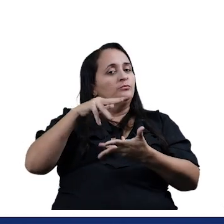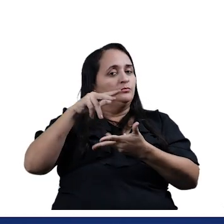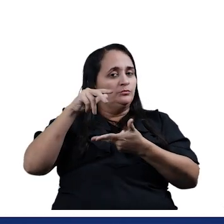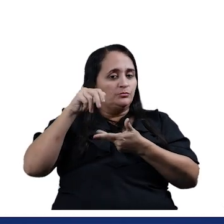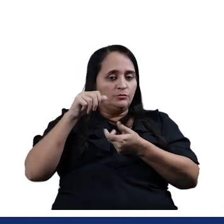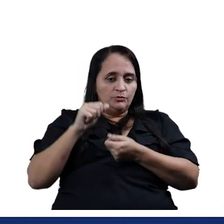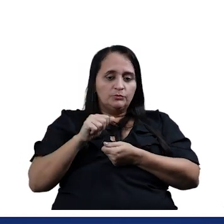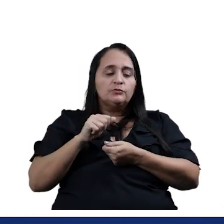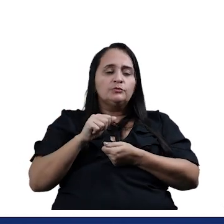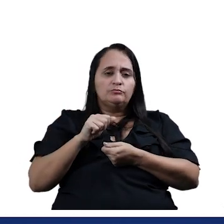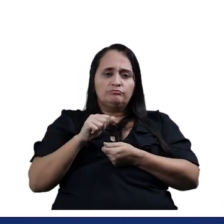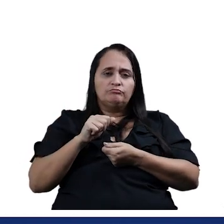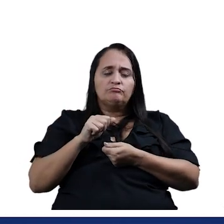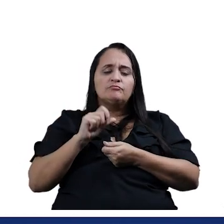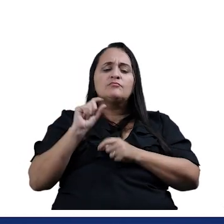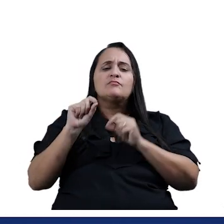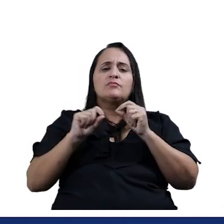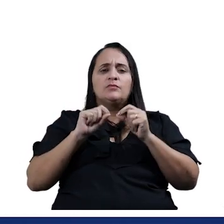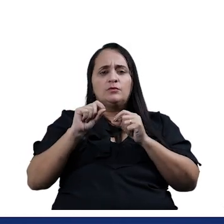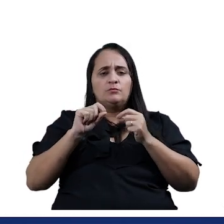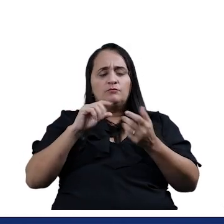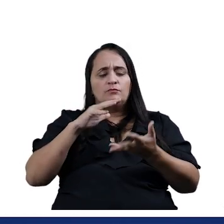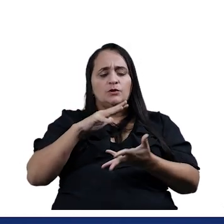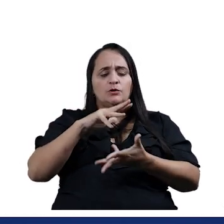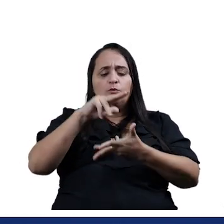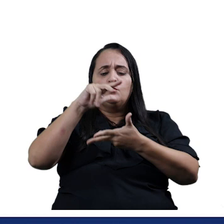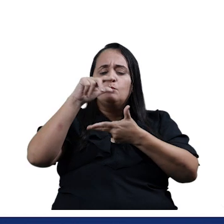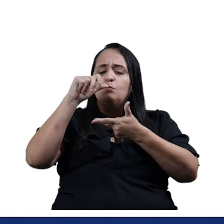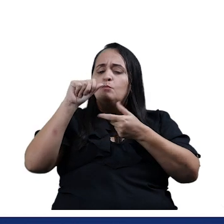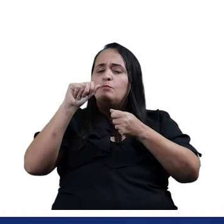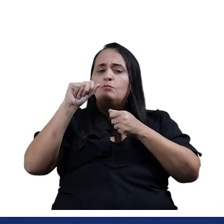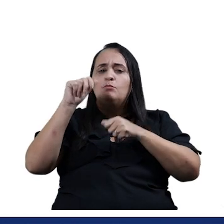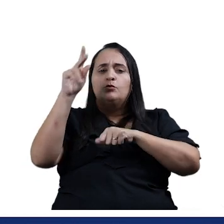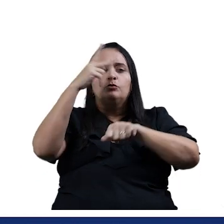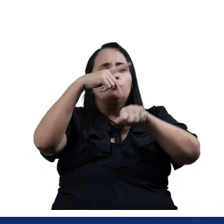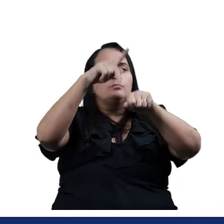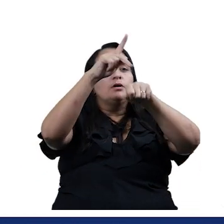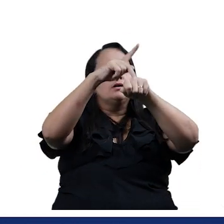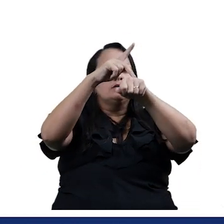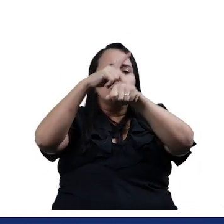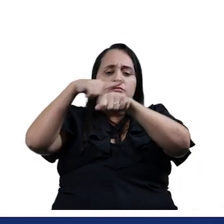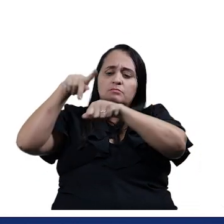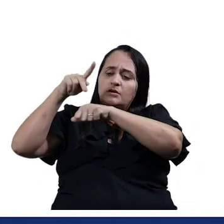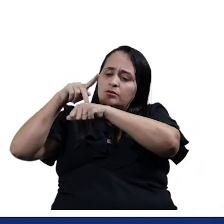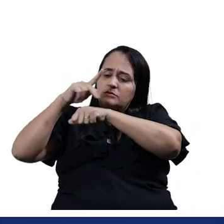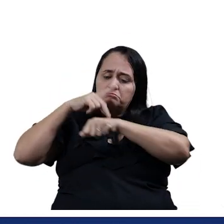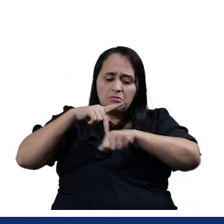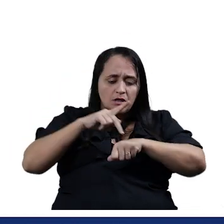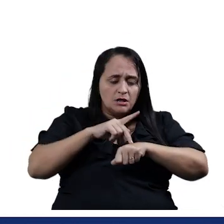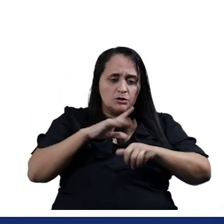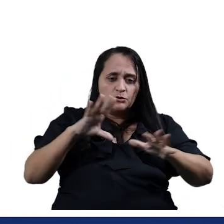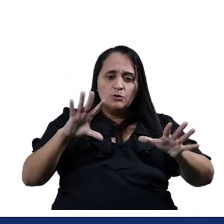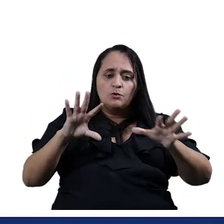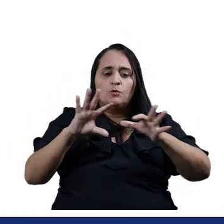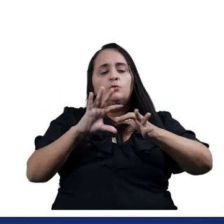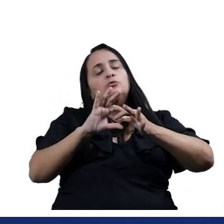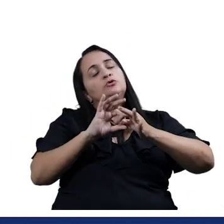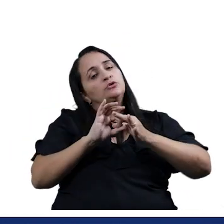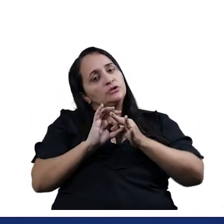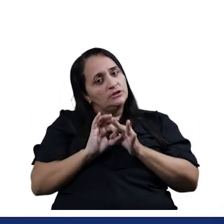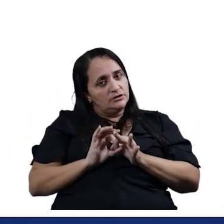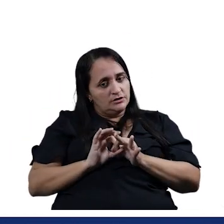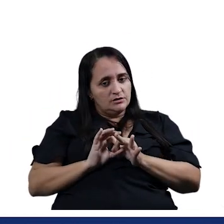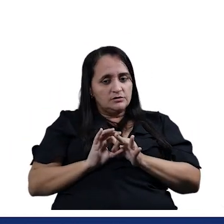Unidas. E o que é as Nações Unidas? Vamos ler aqui para a gente saber. A Organização